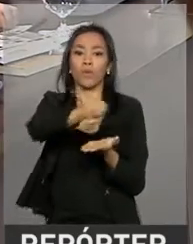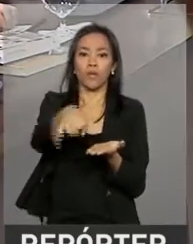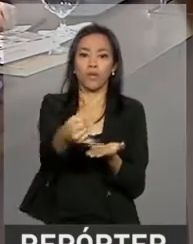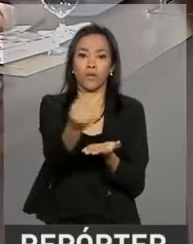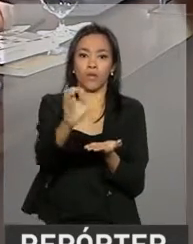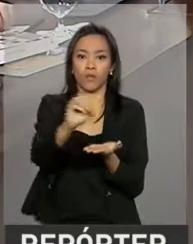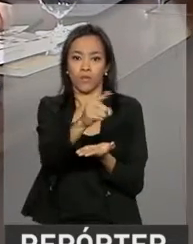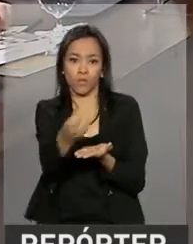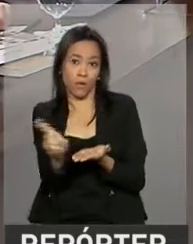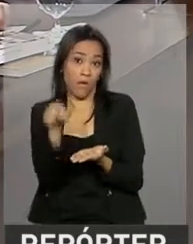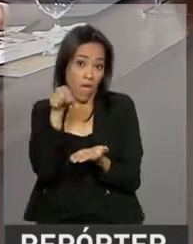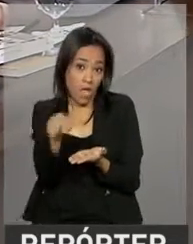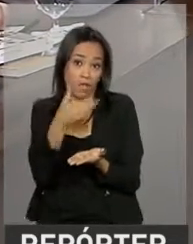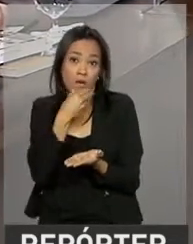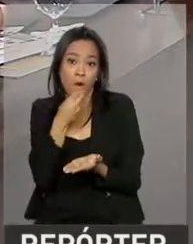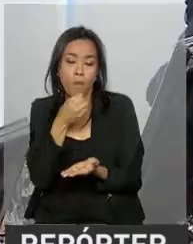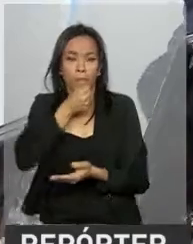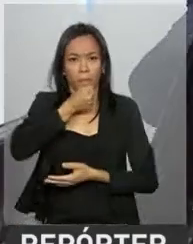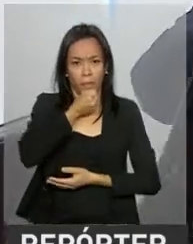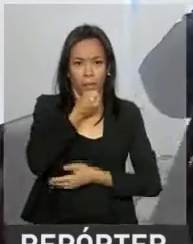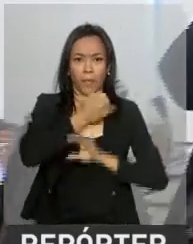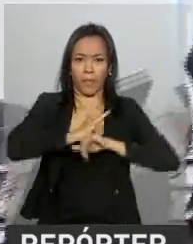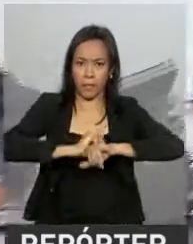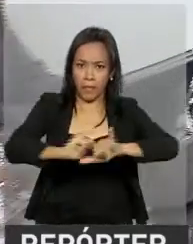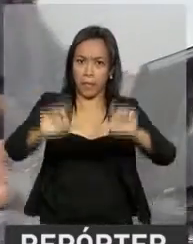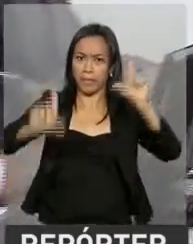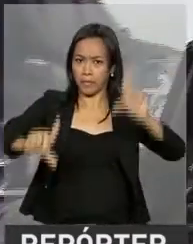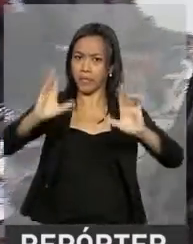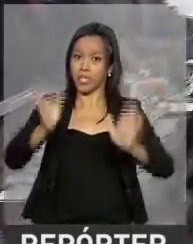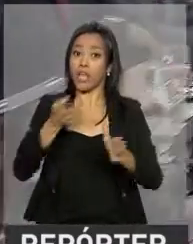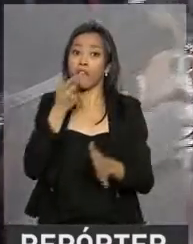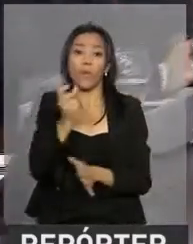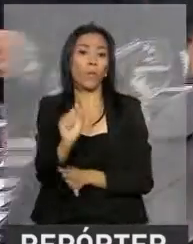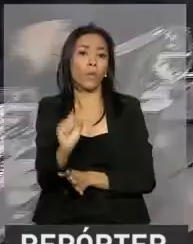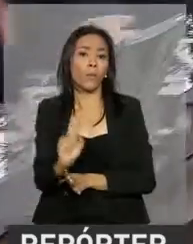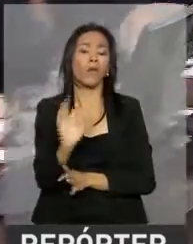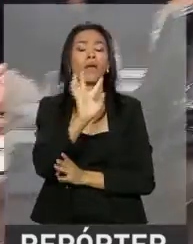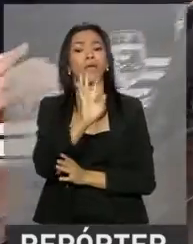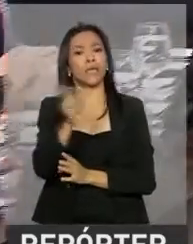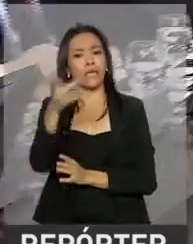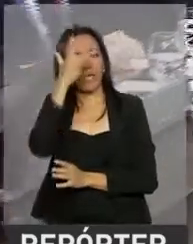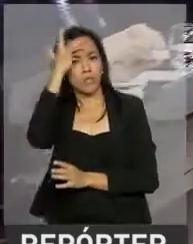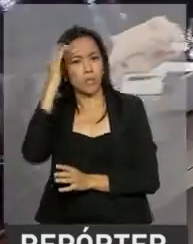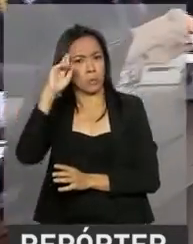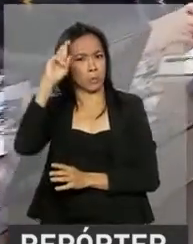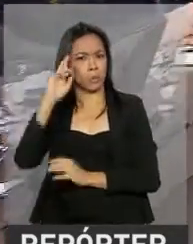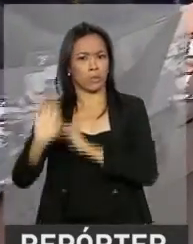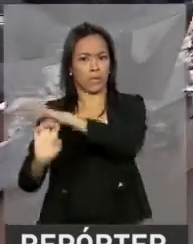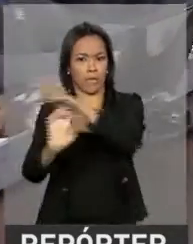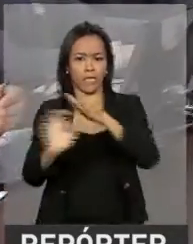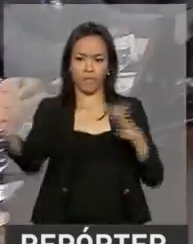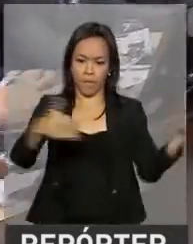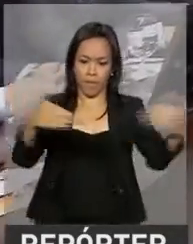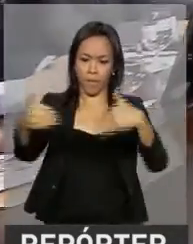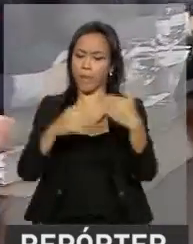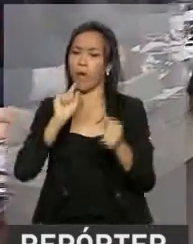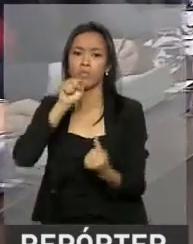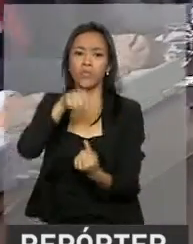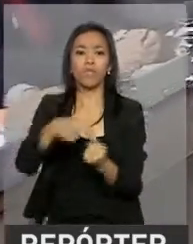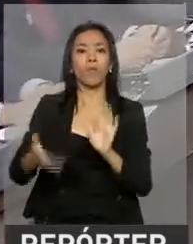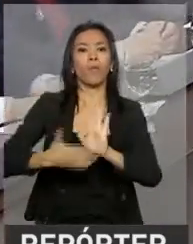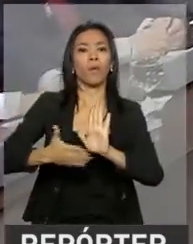ele deu uma coletiva agora há pouco e ele disse que os empresários vieram apresentar propostas para o governo